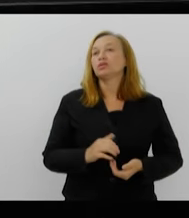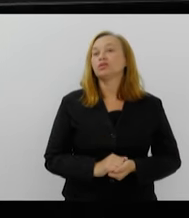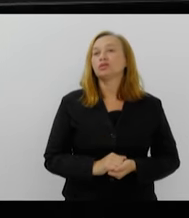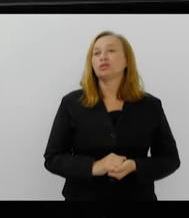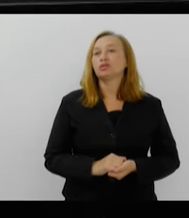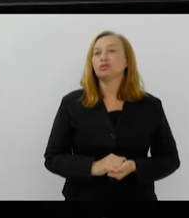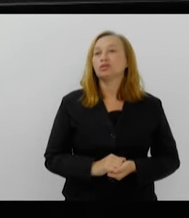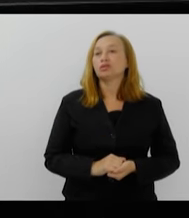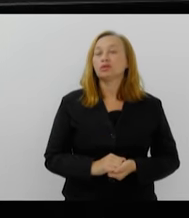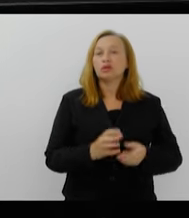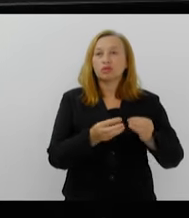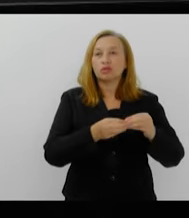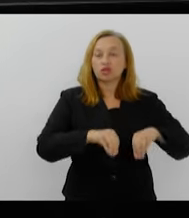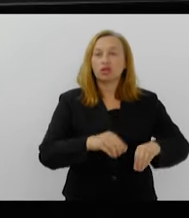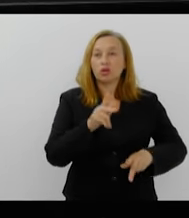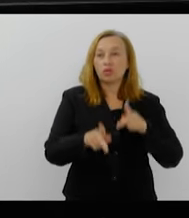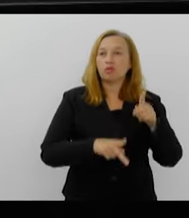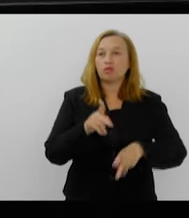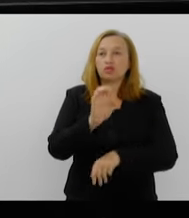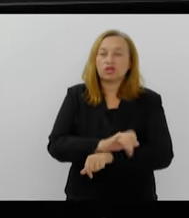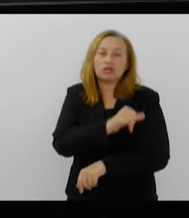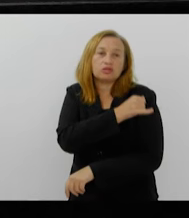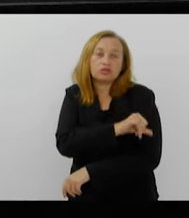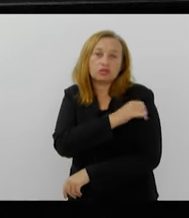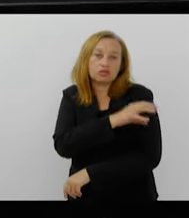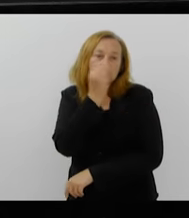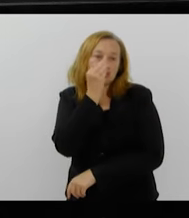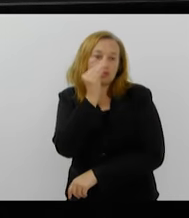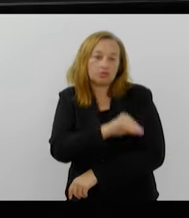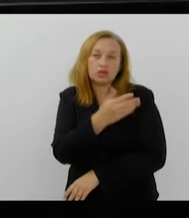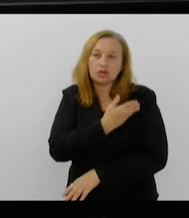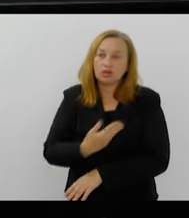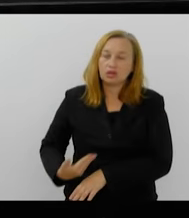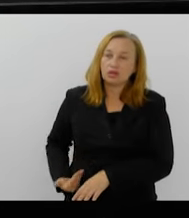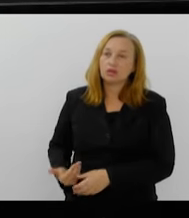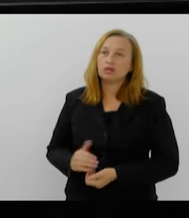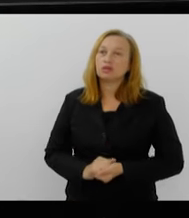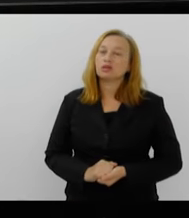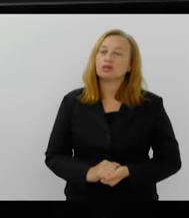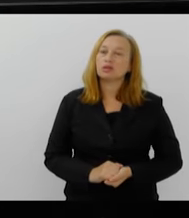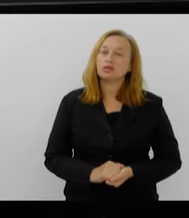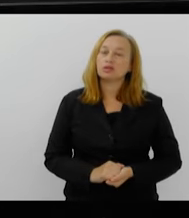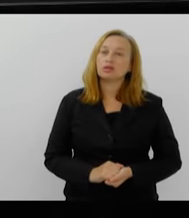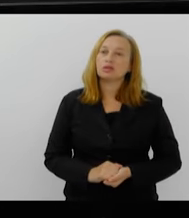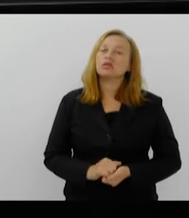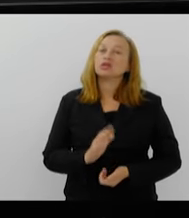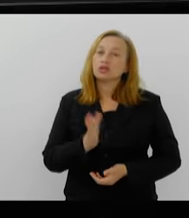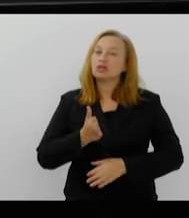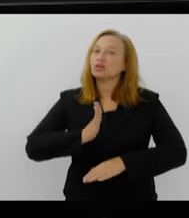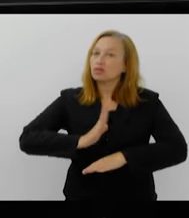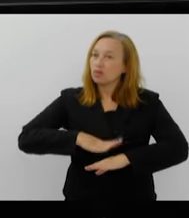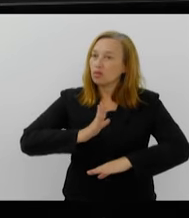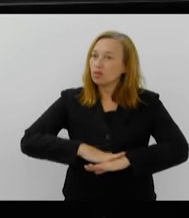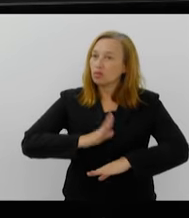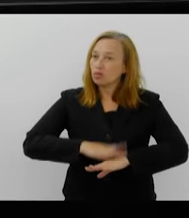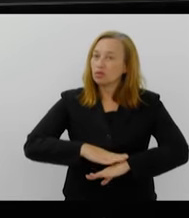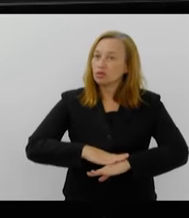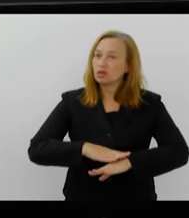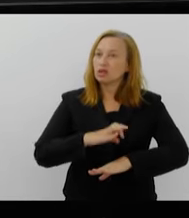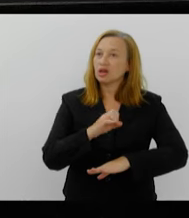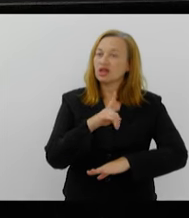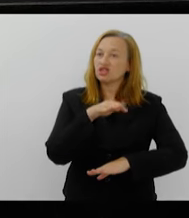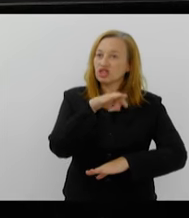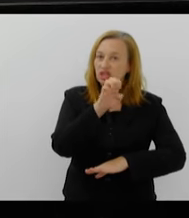do Estado do Rio de Janeiro, dá as costas ao governo, desrespeita, portanto, já está na hora das agências